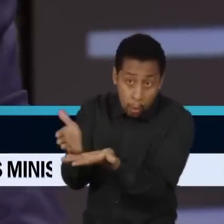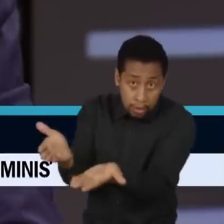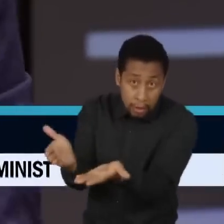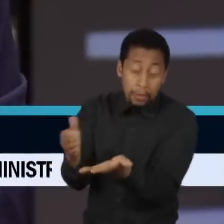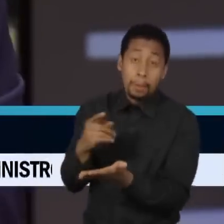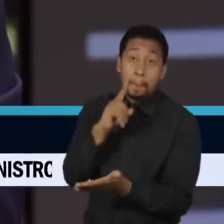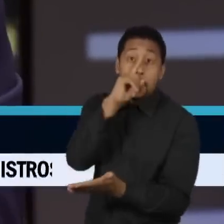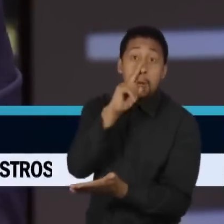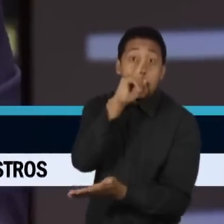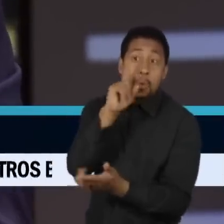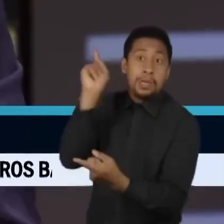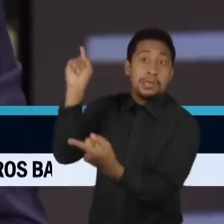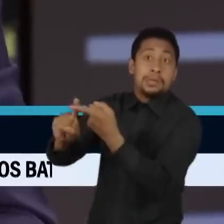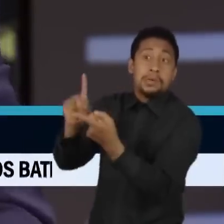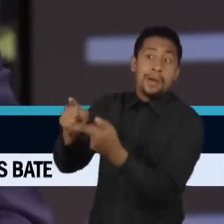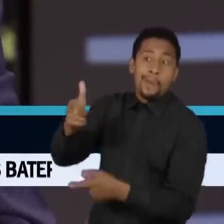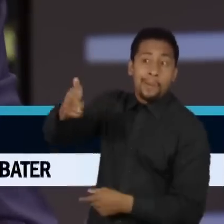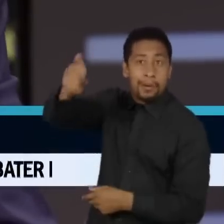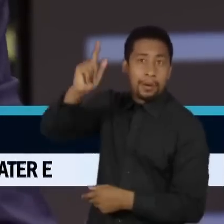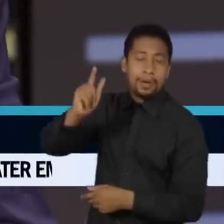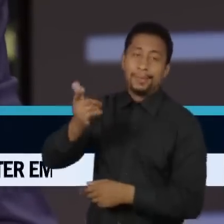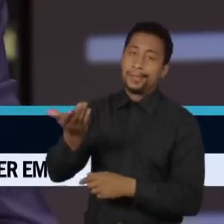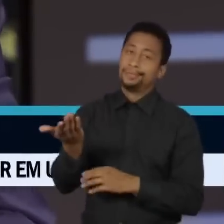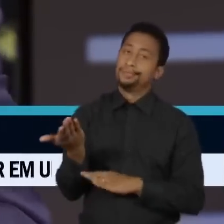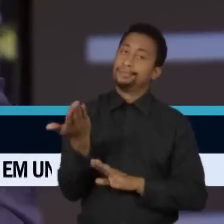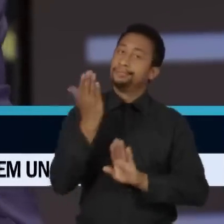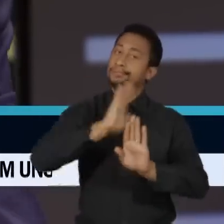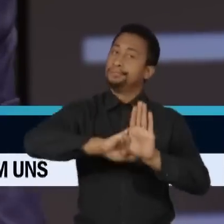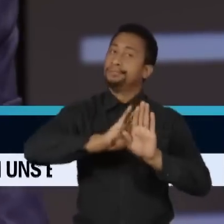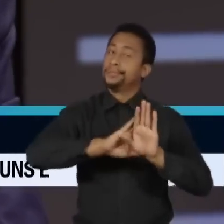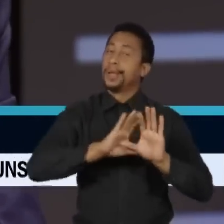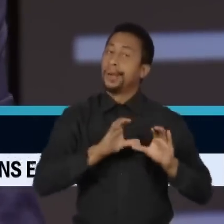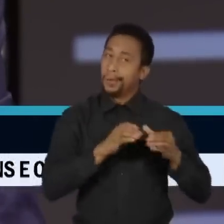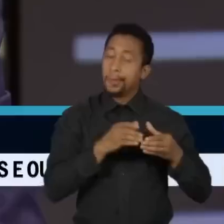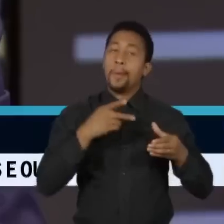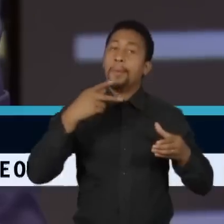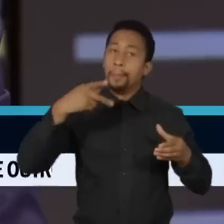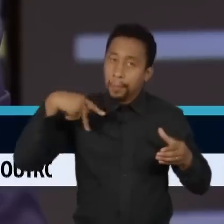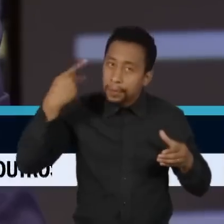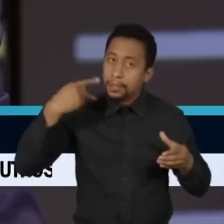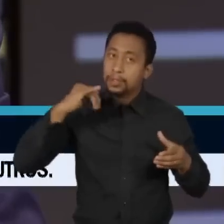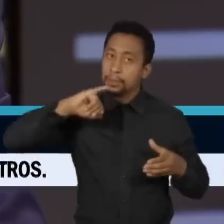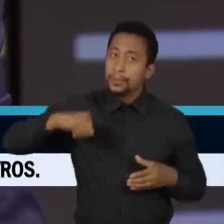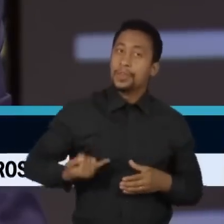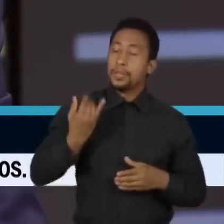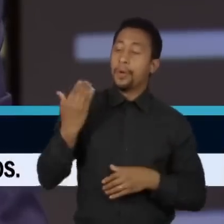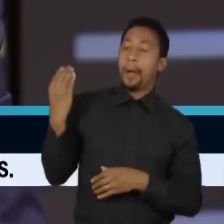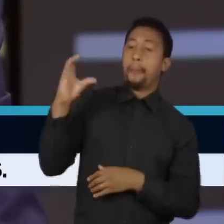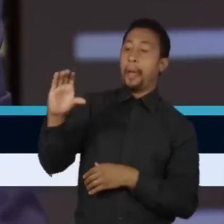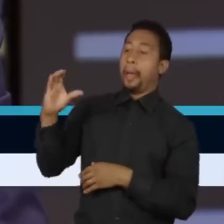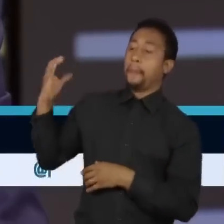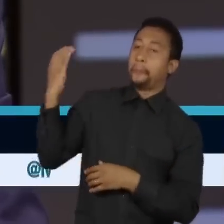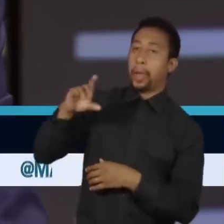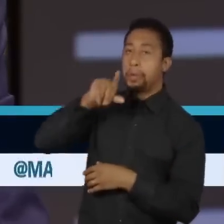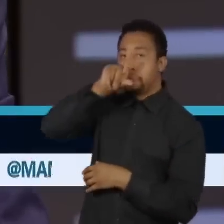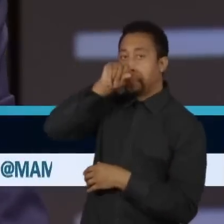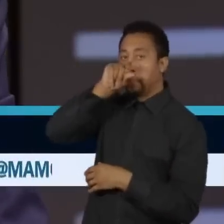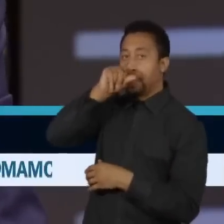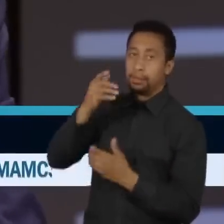família. Então, houve, no fim, uma exploração política e a senhora, por fim, a juíza Gabriela Hart, eu não entendi. Porque